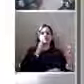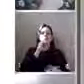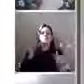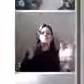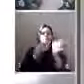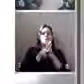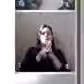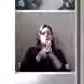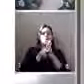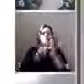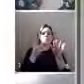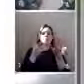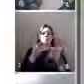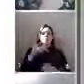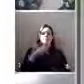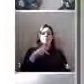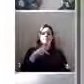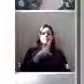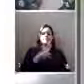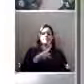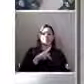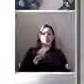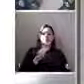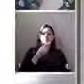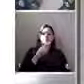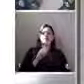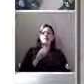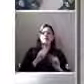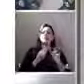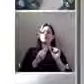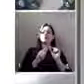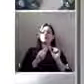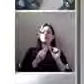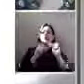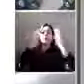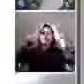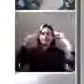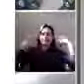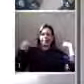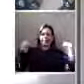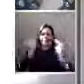pontífice, e papa de batata, né? Me refiro à polissemia já no domínio